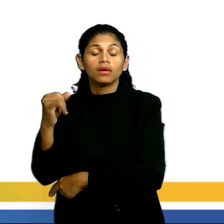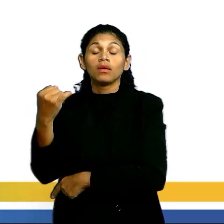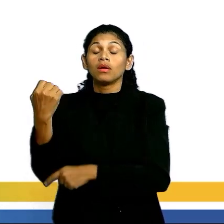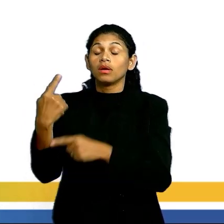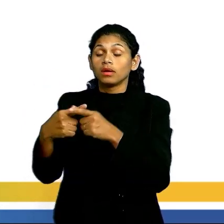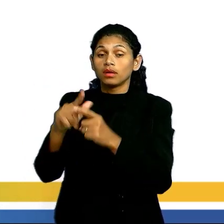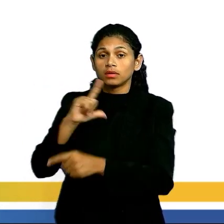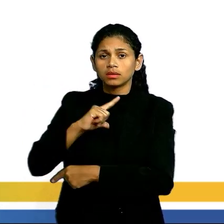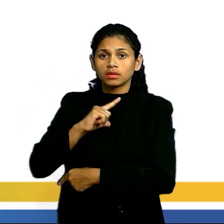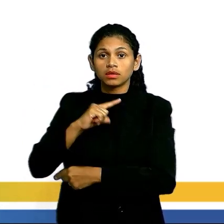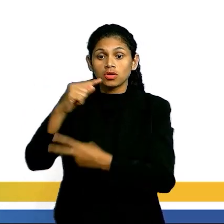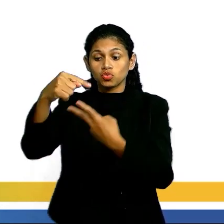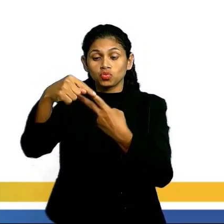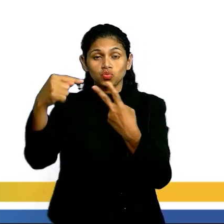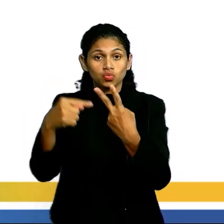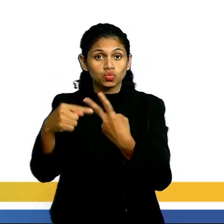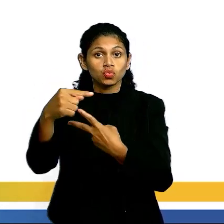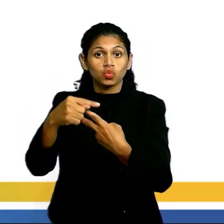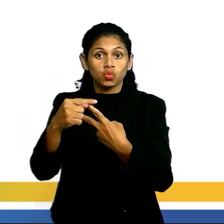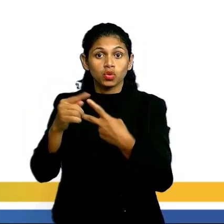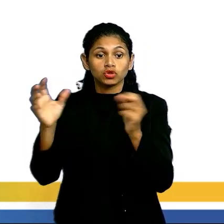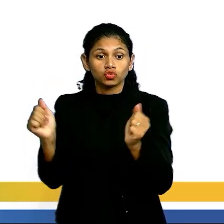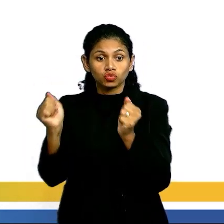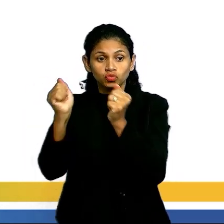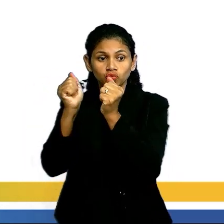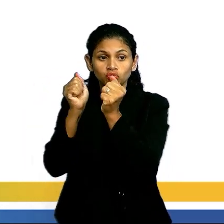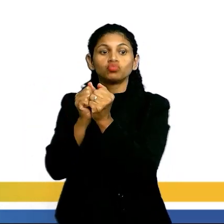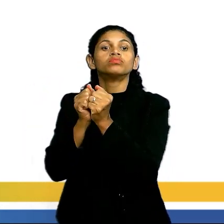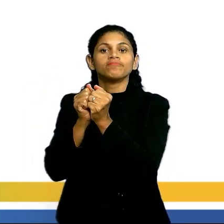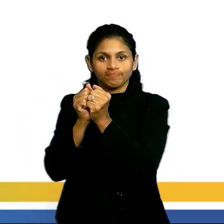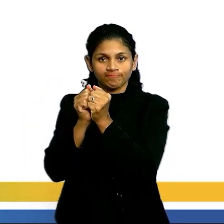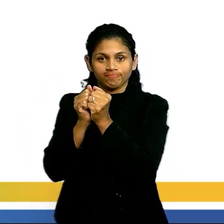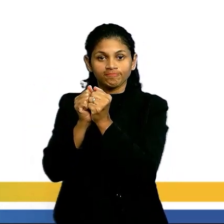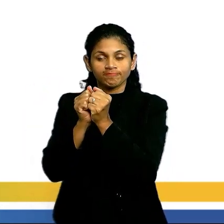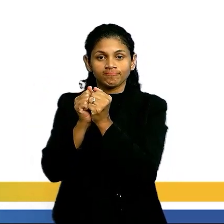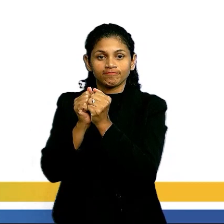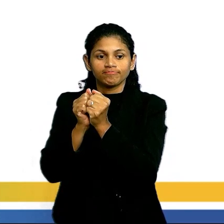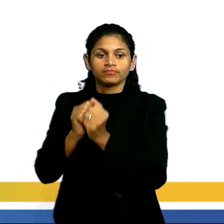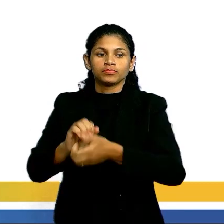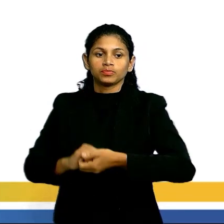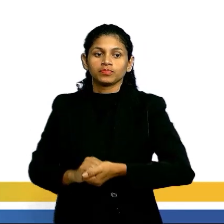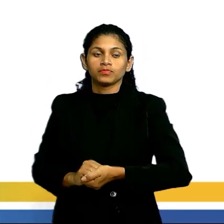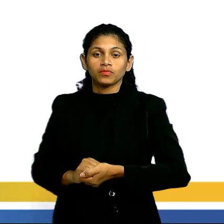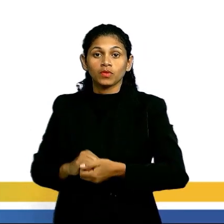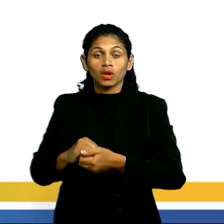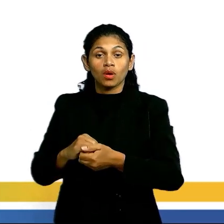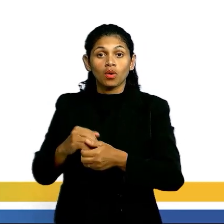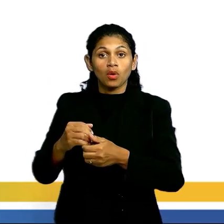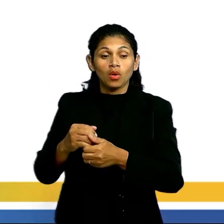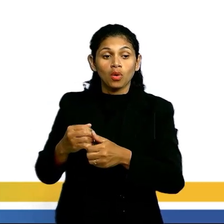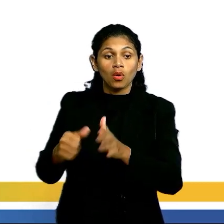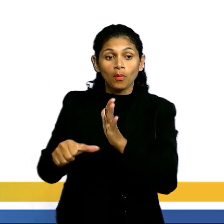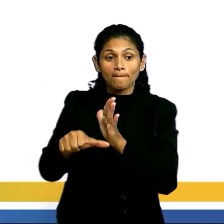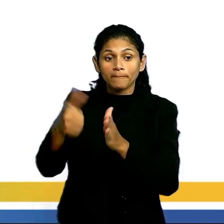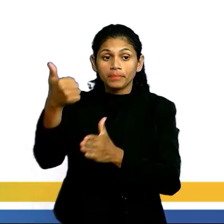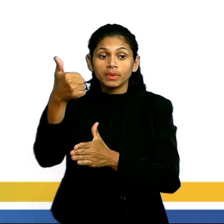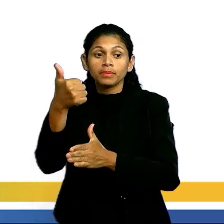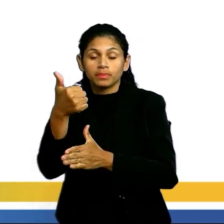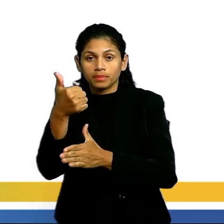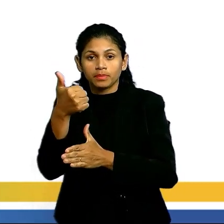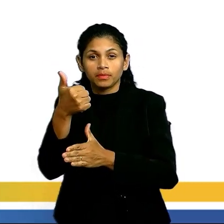categorias taxonômicas juntos, tá? É isso aqui que vai formar um nome científico. O primeiro, pessoal, ele vai identificar